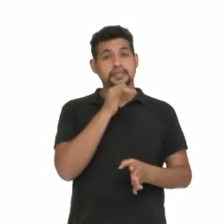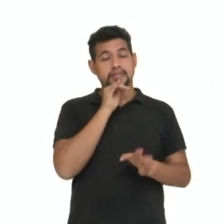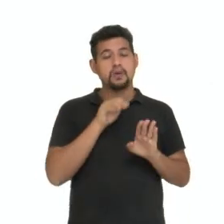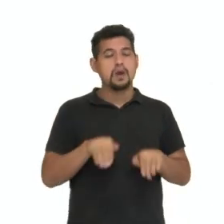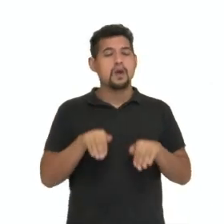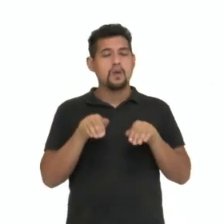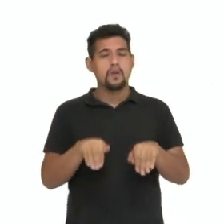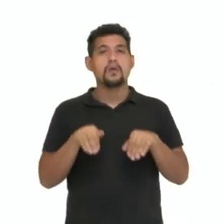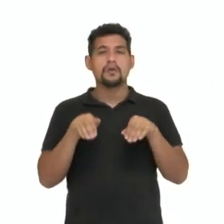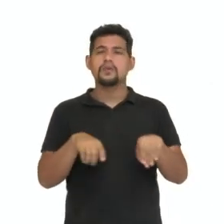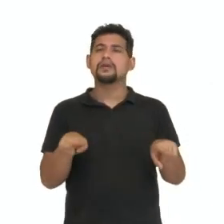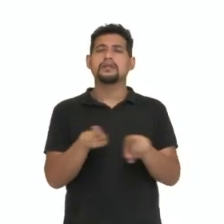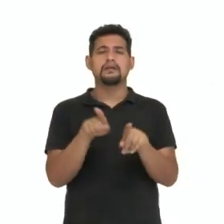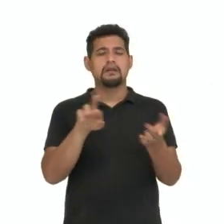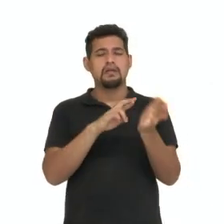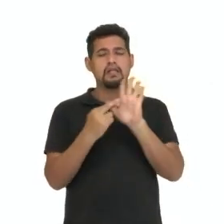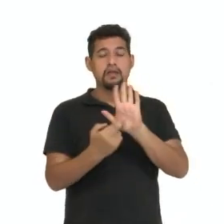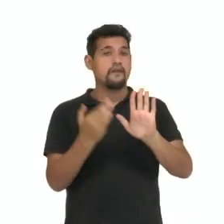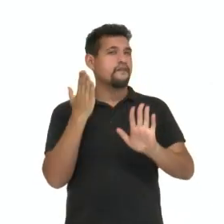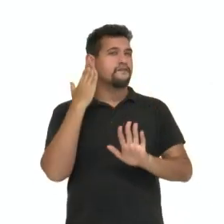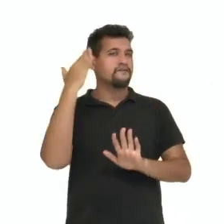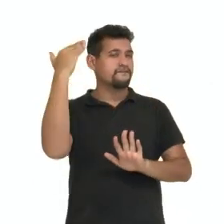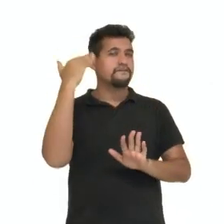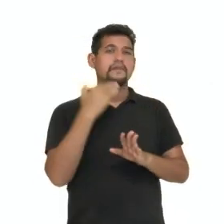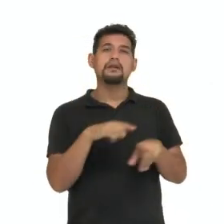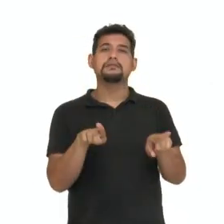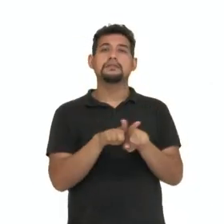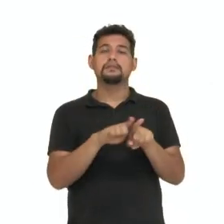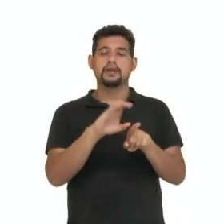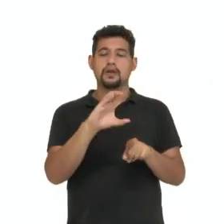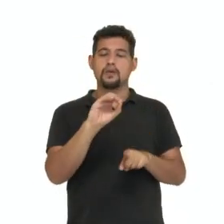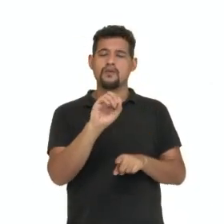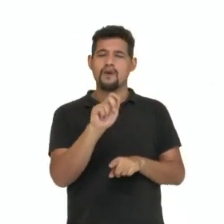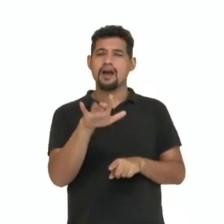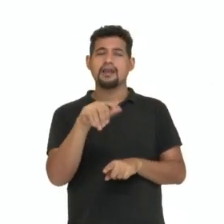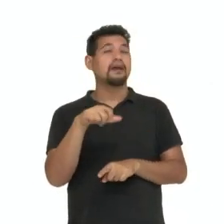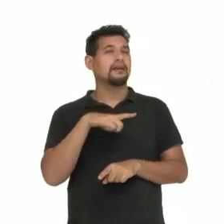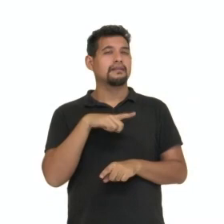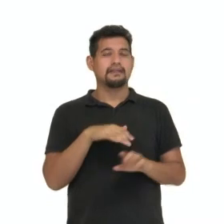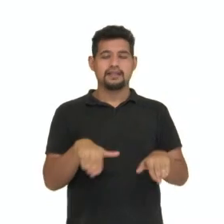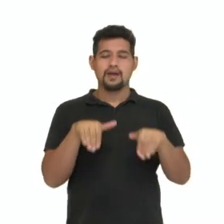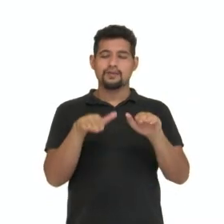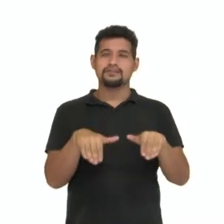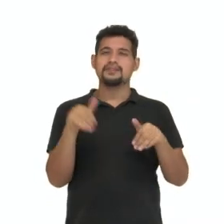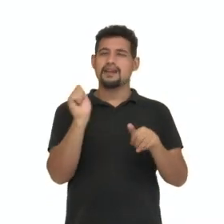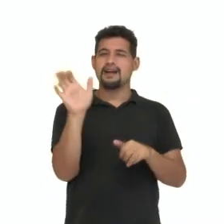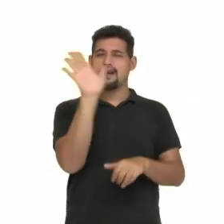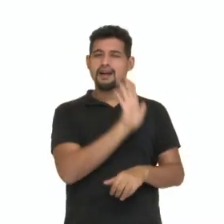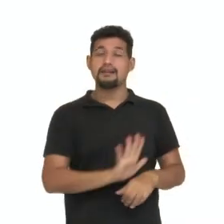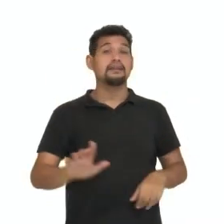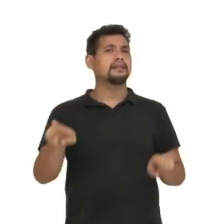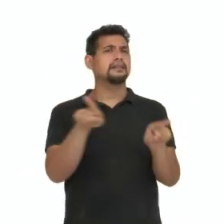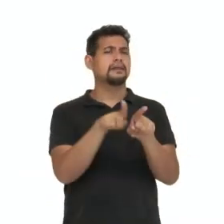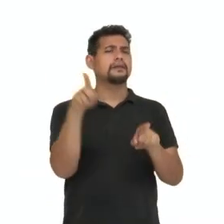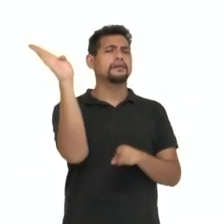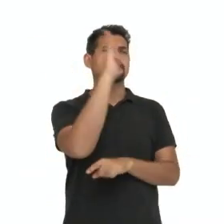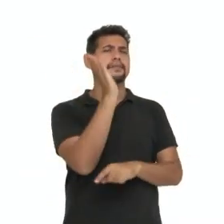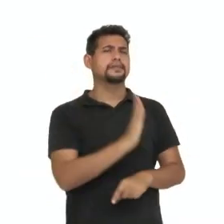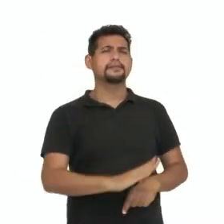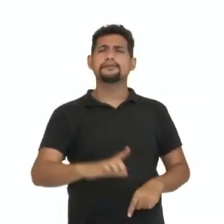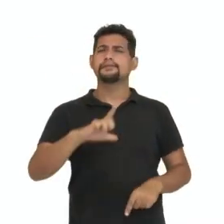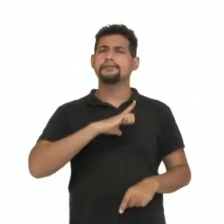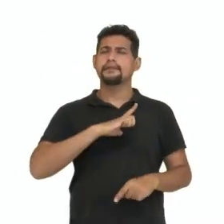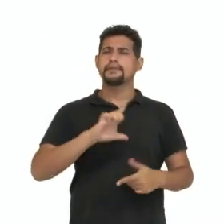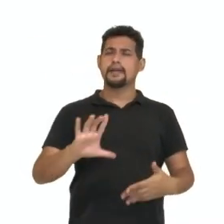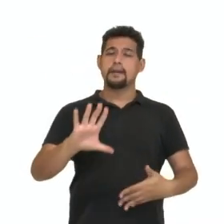canguru, e os seus representantes mais conhecidos são cangurus e koalas, que são encontrados na Austrália. E aqui no Brasil a gente tem, né, na América do